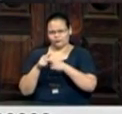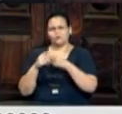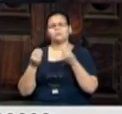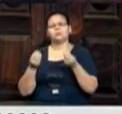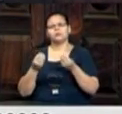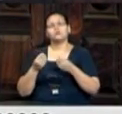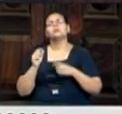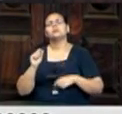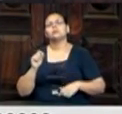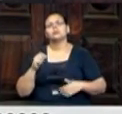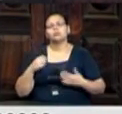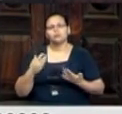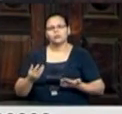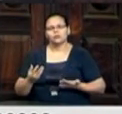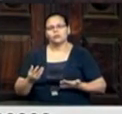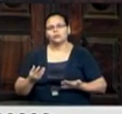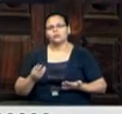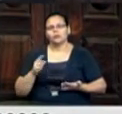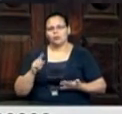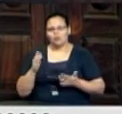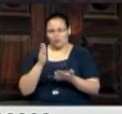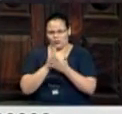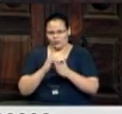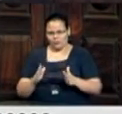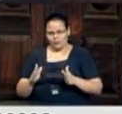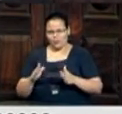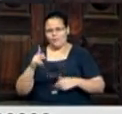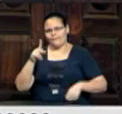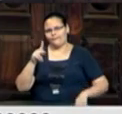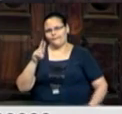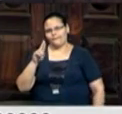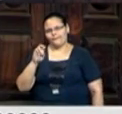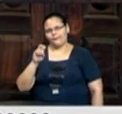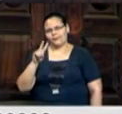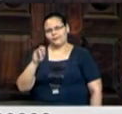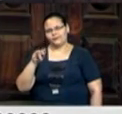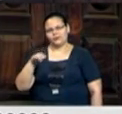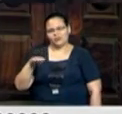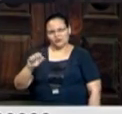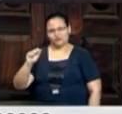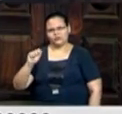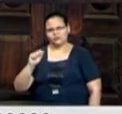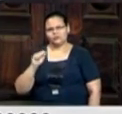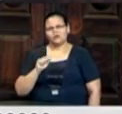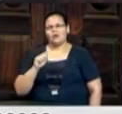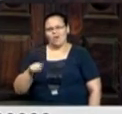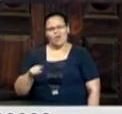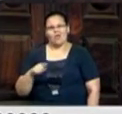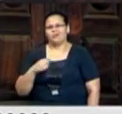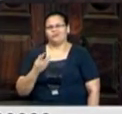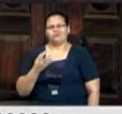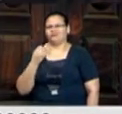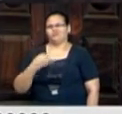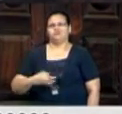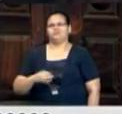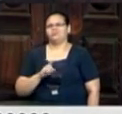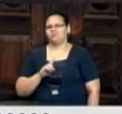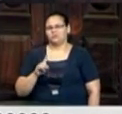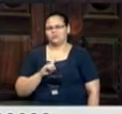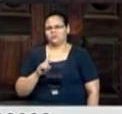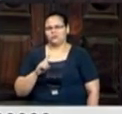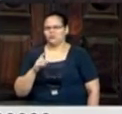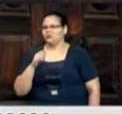para querer acabar com a Previdência, isto é imoral, não